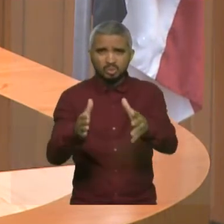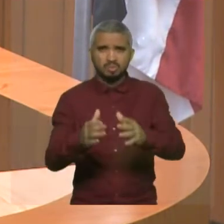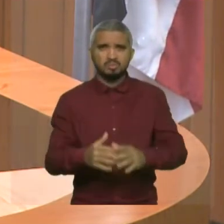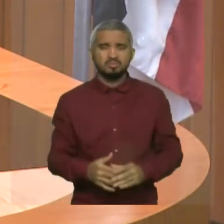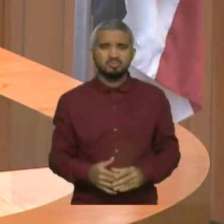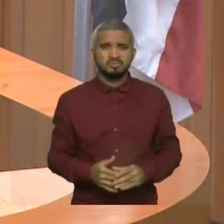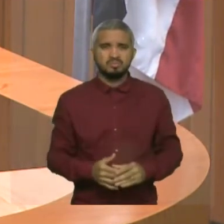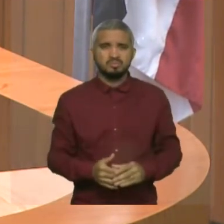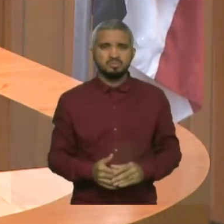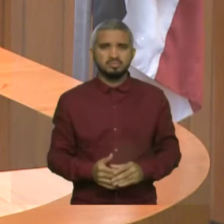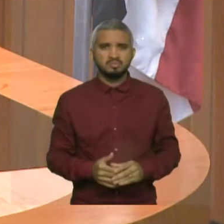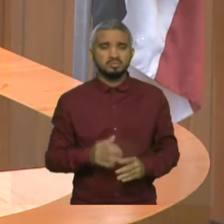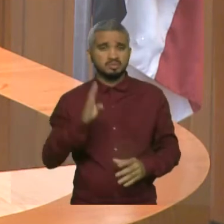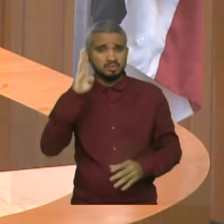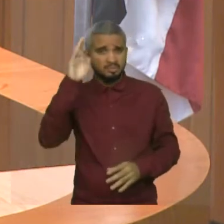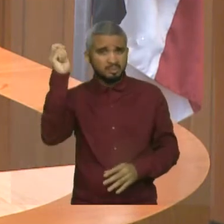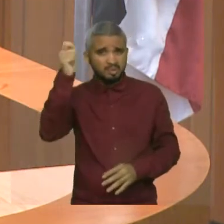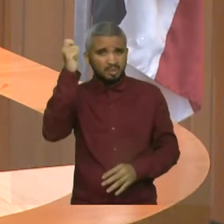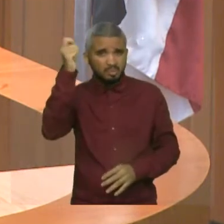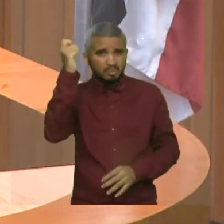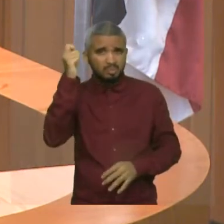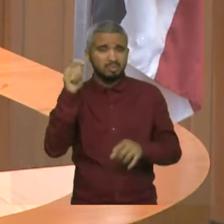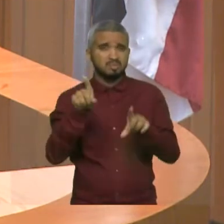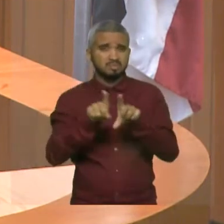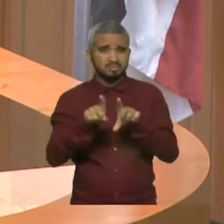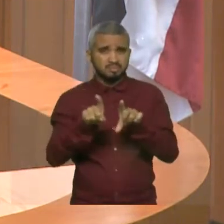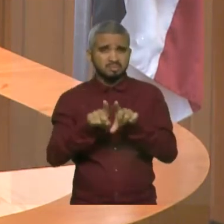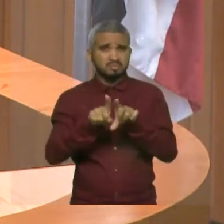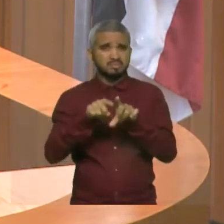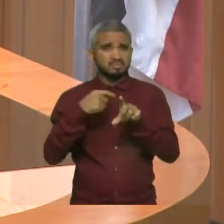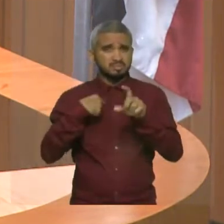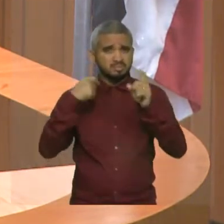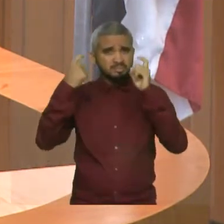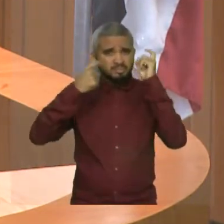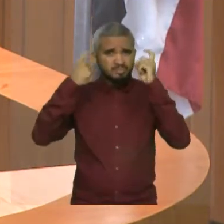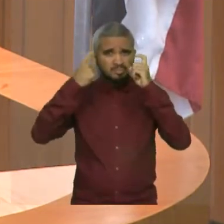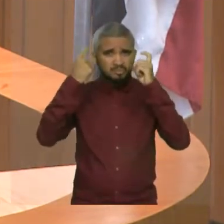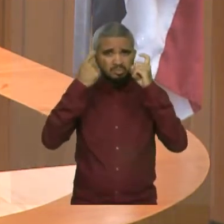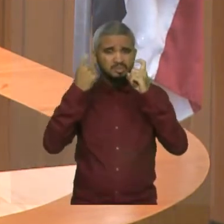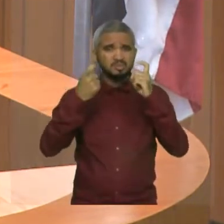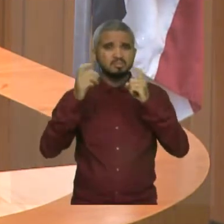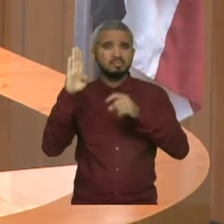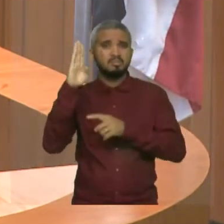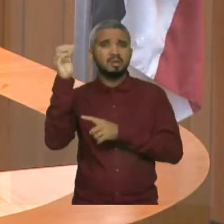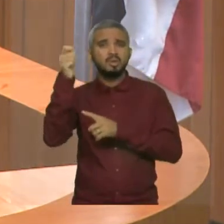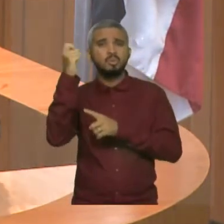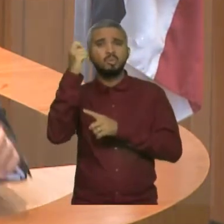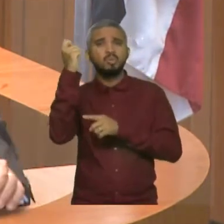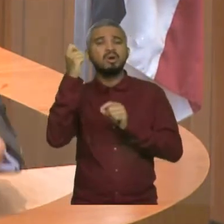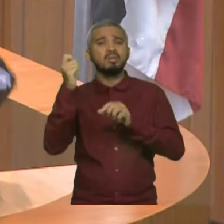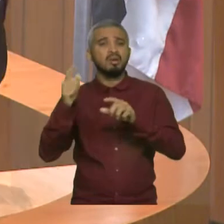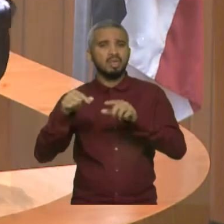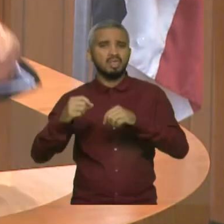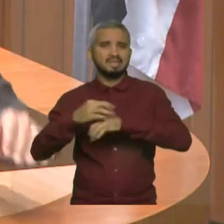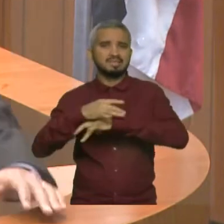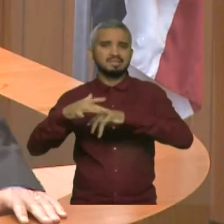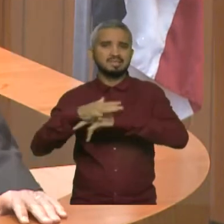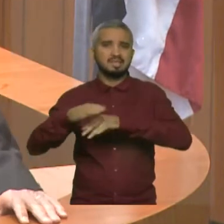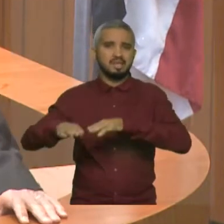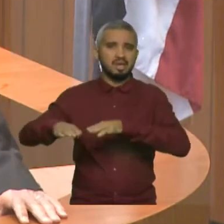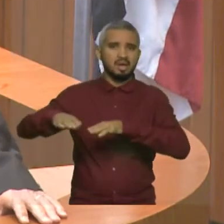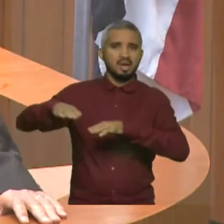nossa preocupação, deputado Vinícius Louro, que além de Barra do Corda, uma cidade está mais alta, e o rio está com